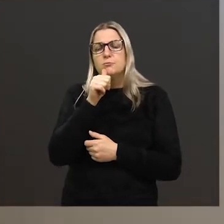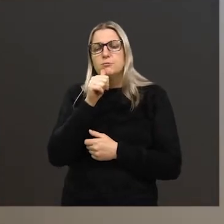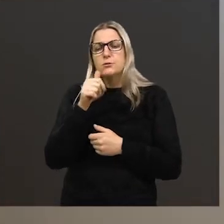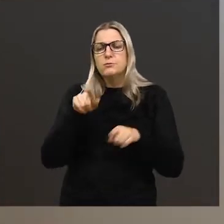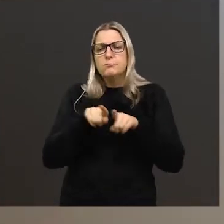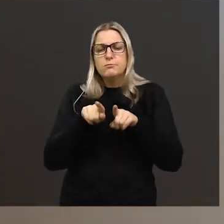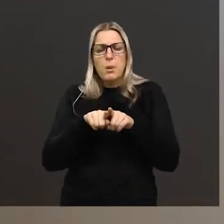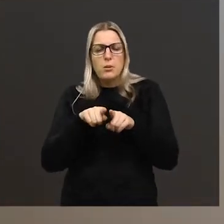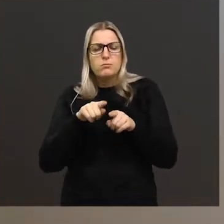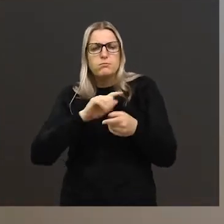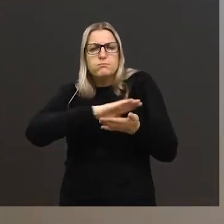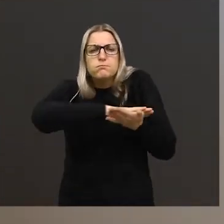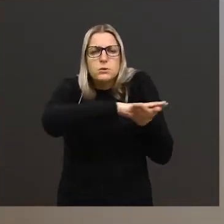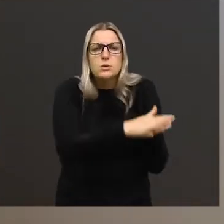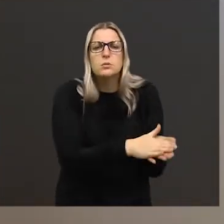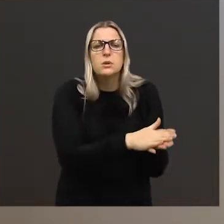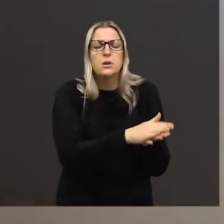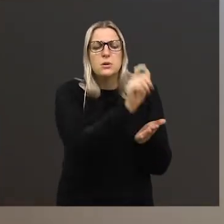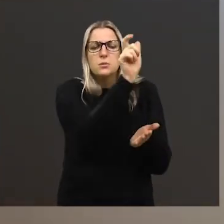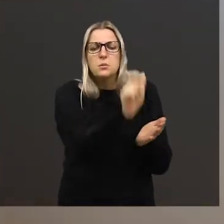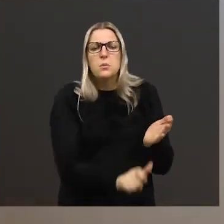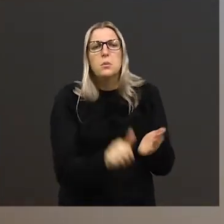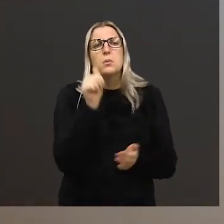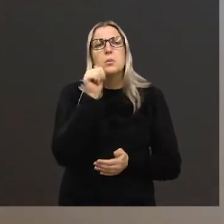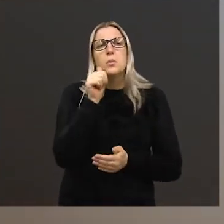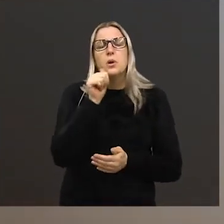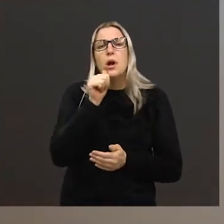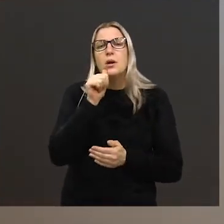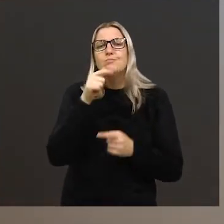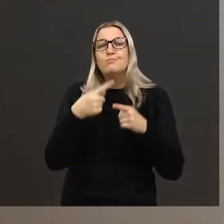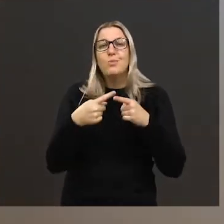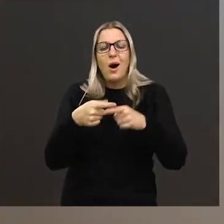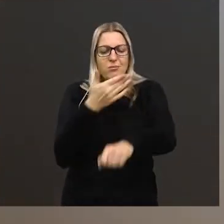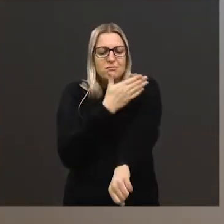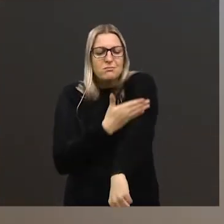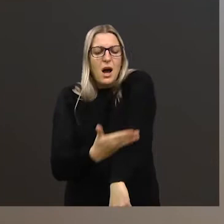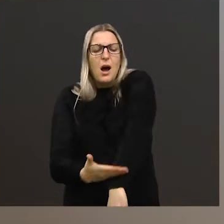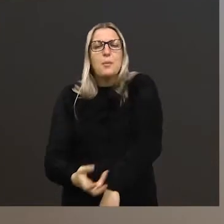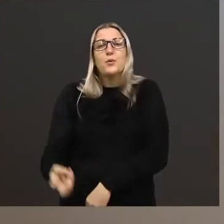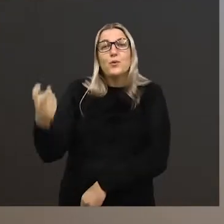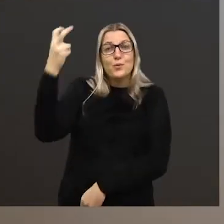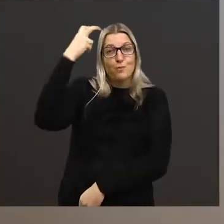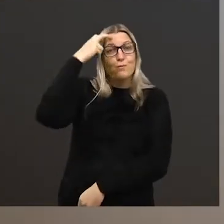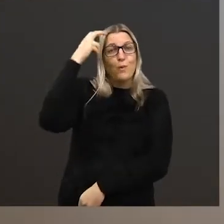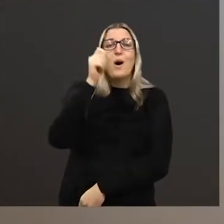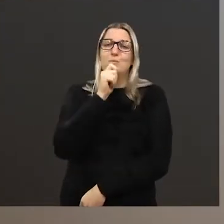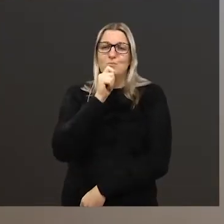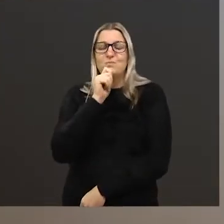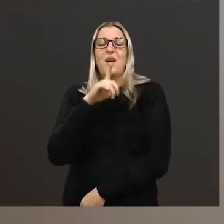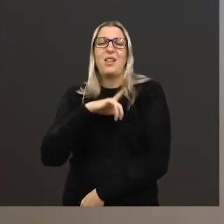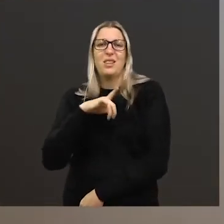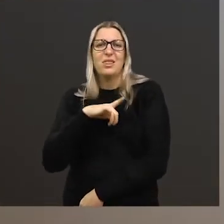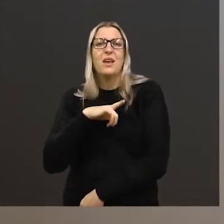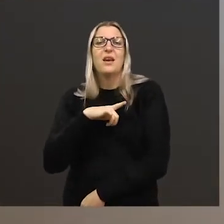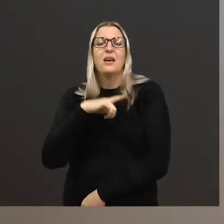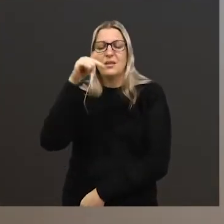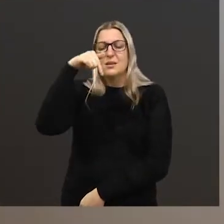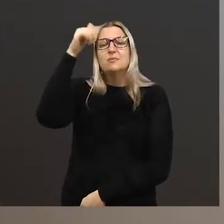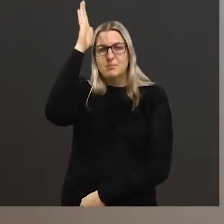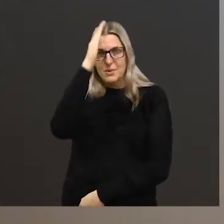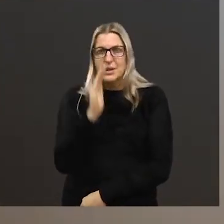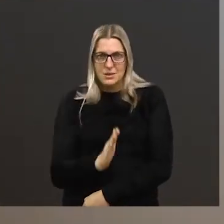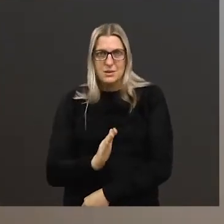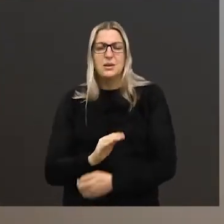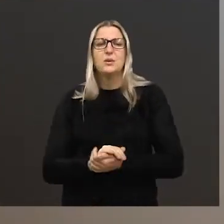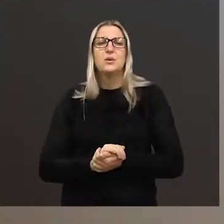né, em relação ao gênero feminino, em razão realmente de uma questão cultural que está muito arraigada, né,